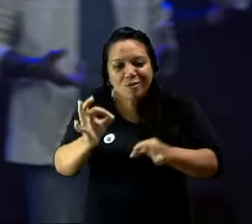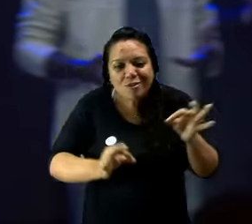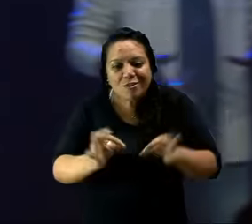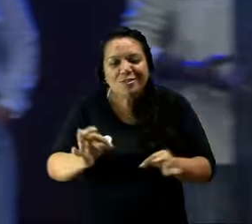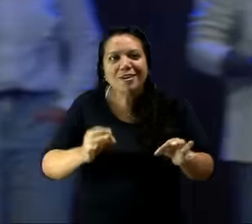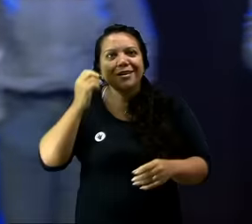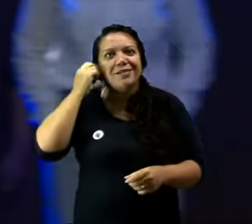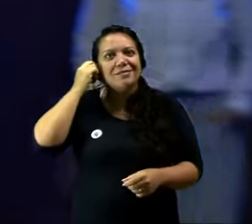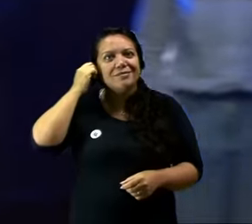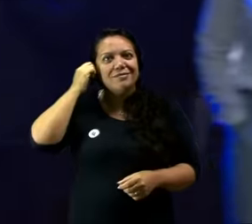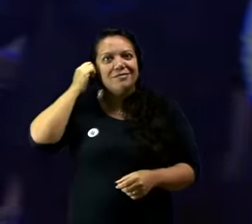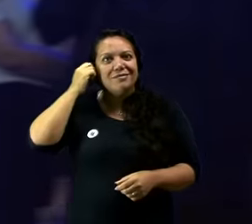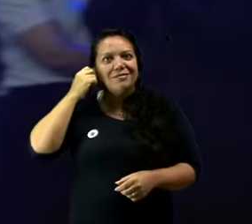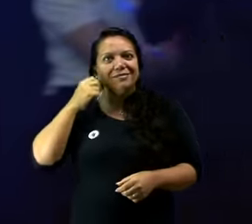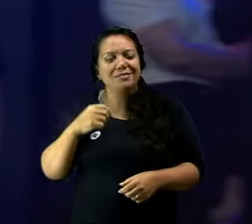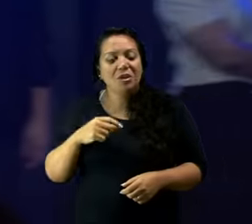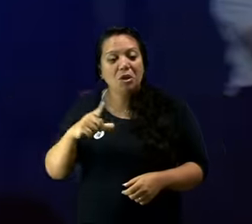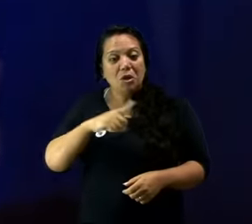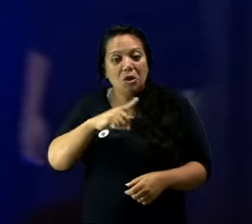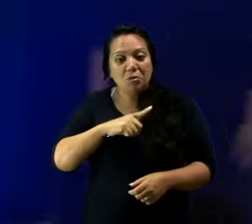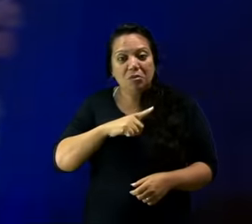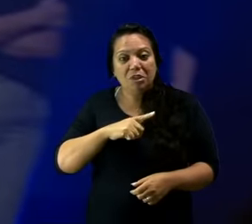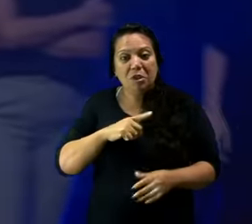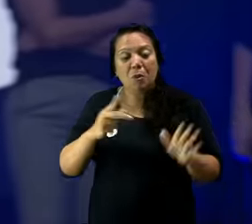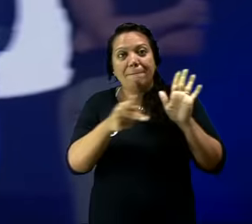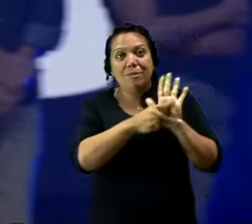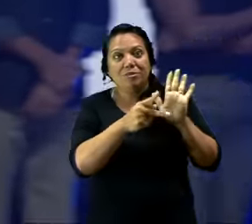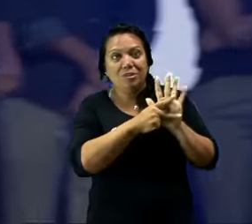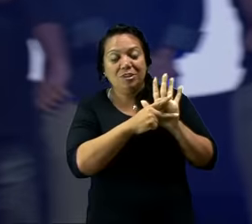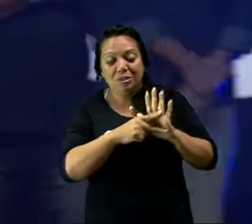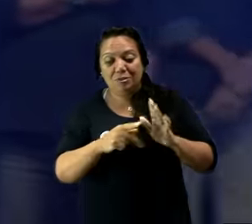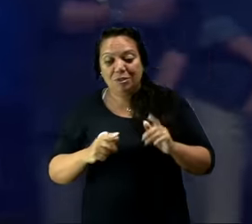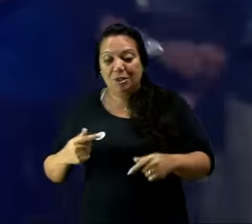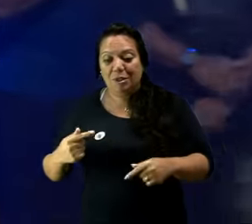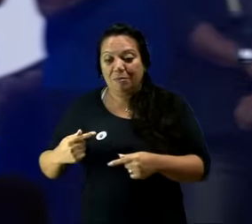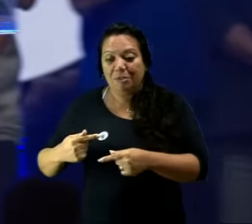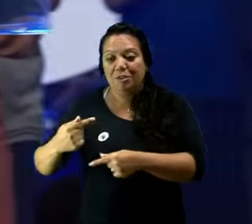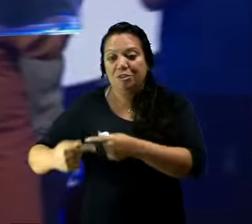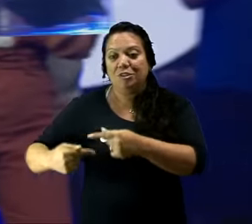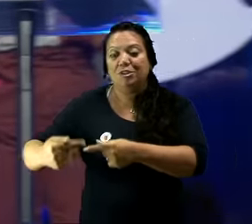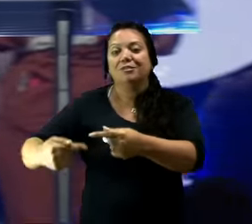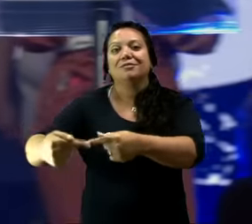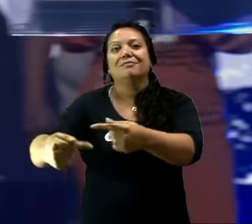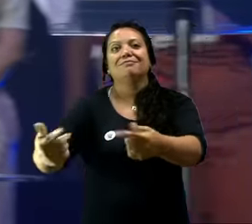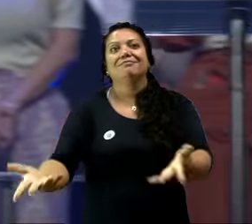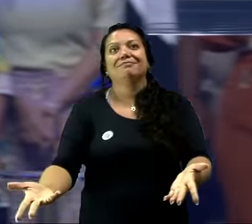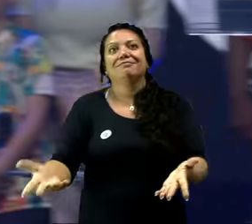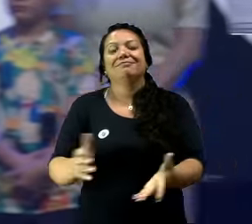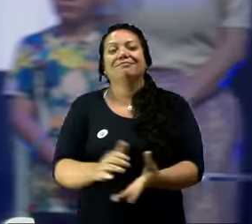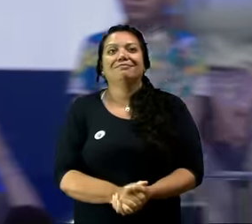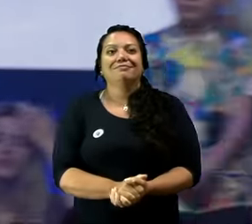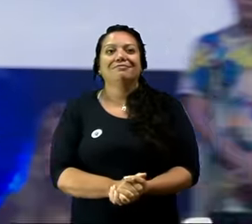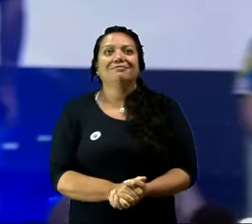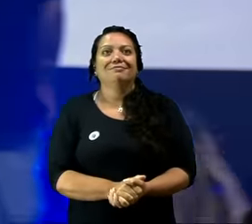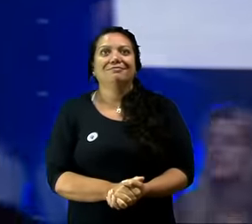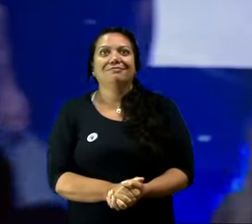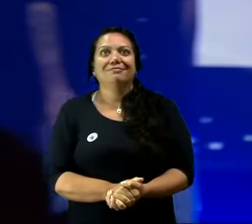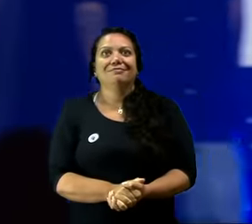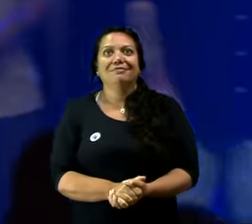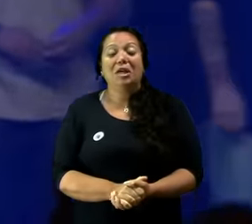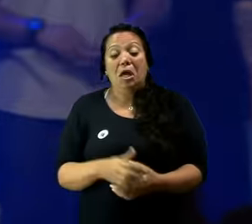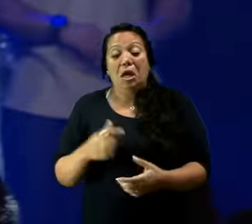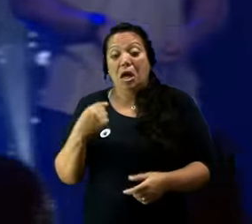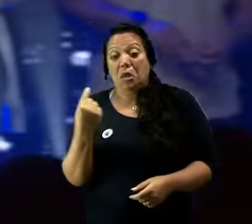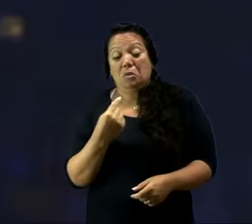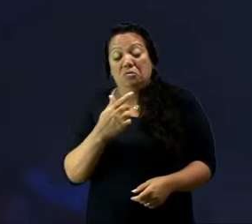para gerações e gerações, porque essa foi a minha promessa. Quantas vezes a gente fica com medo de dizer: Senhor, vai lá, arruma aí o que tem que